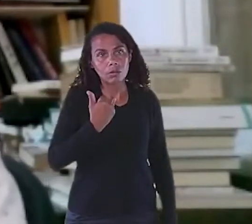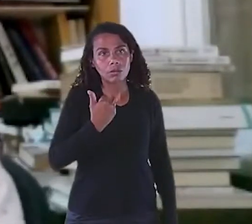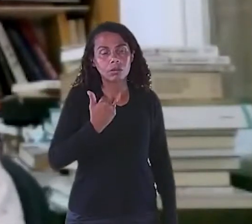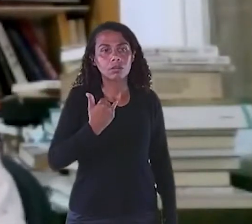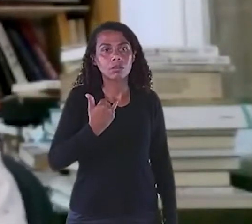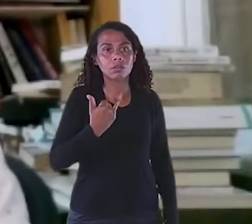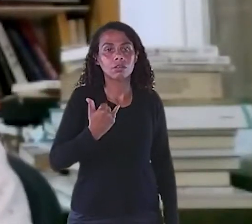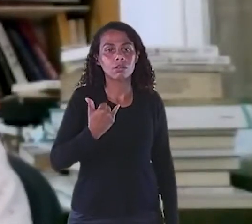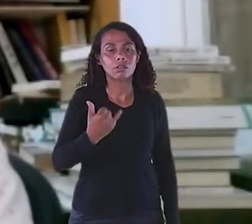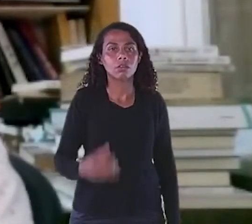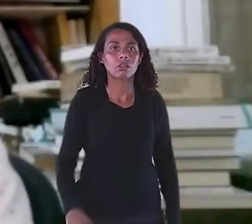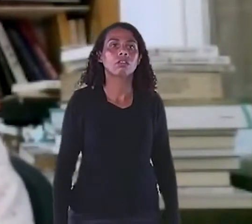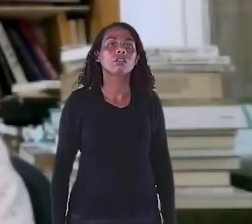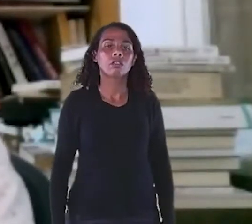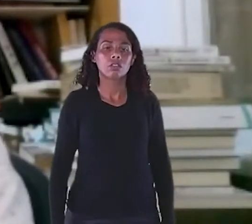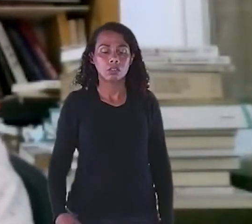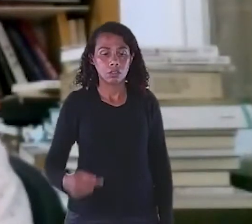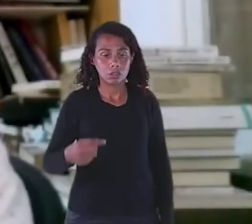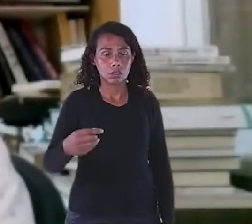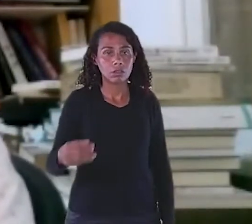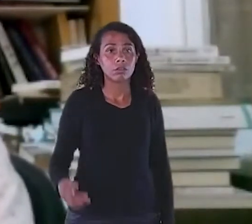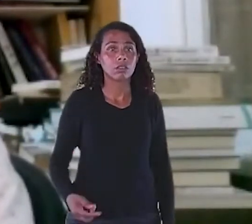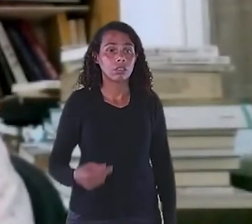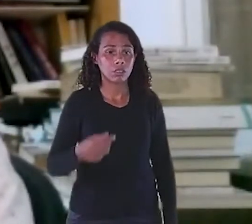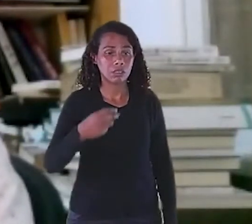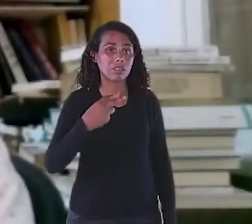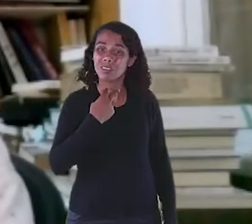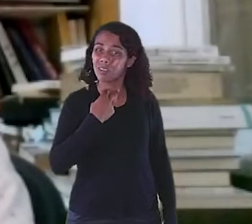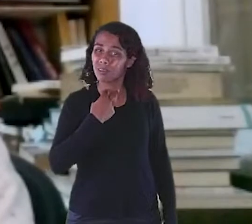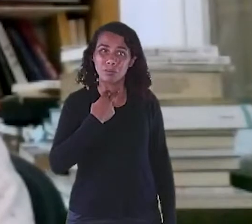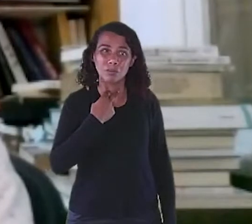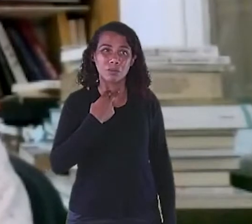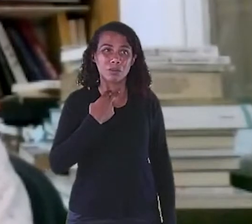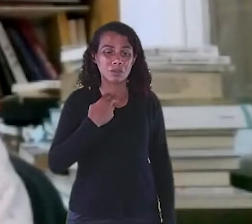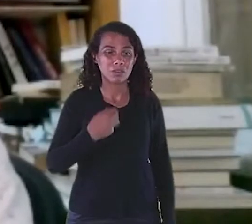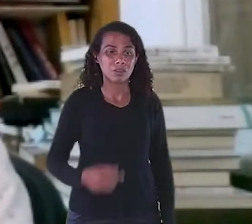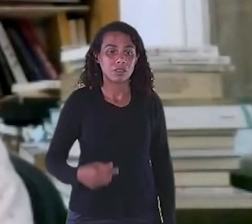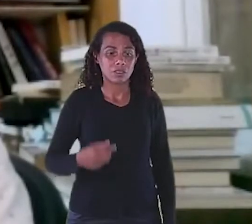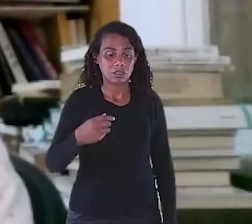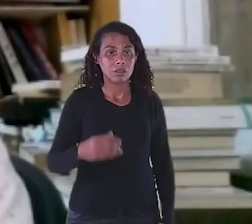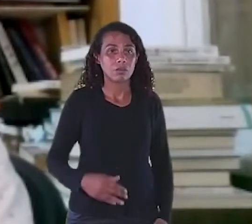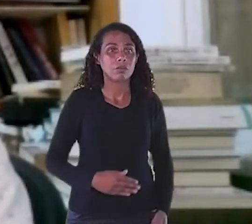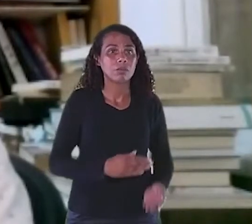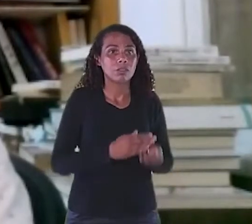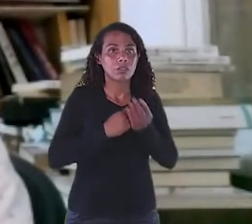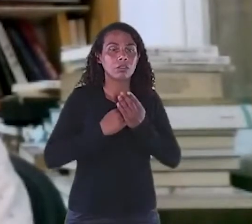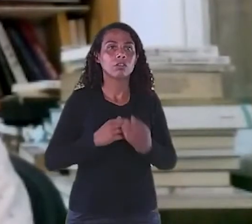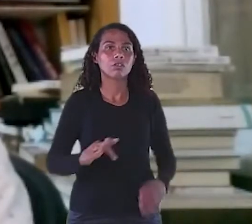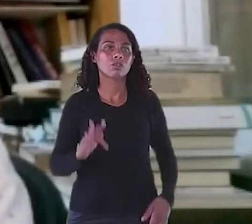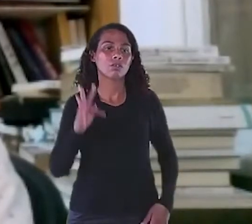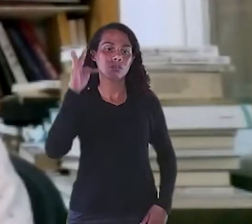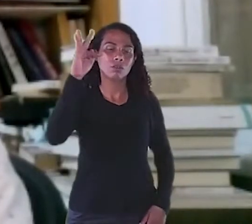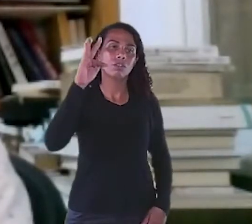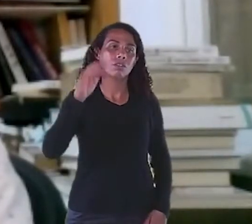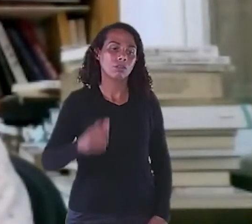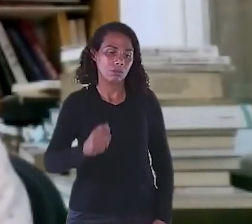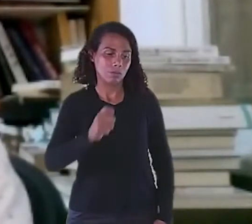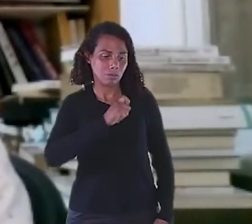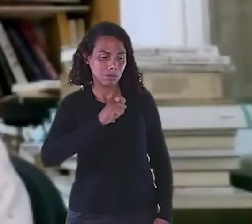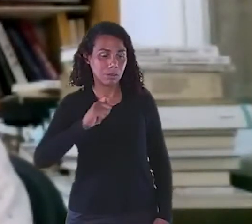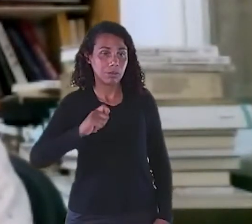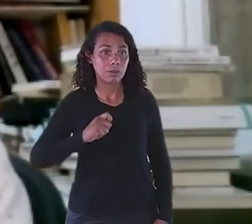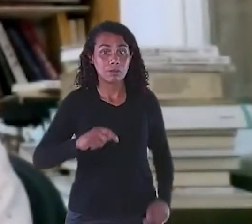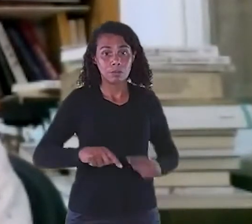sujeito que trabalha num jornal aqui perto do meu consultório. Você vai lá e ele é escritor, e ele conhece